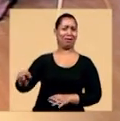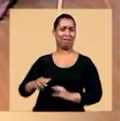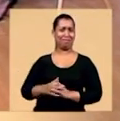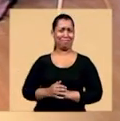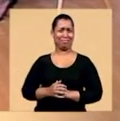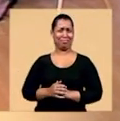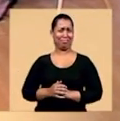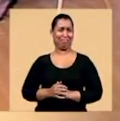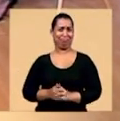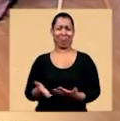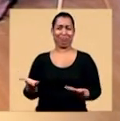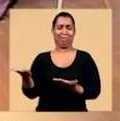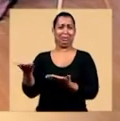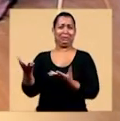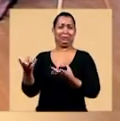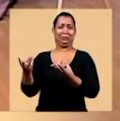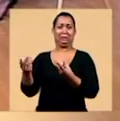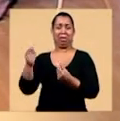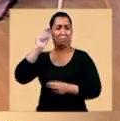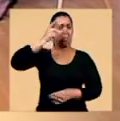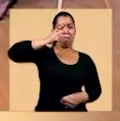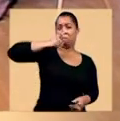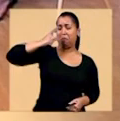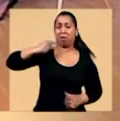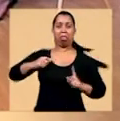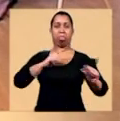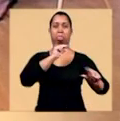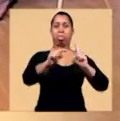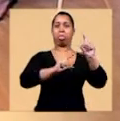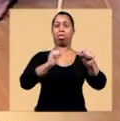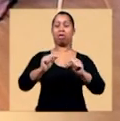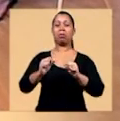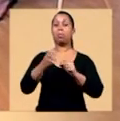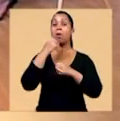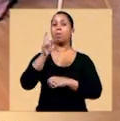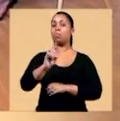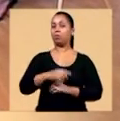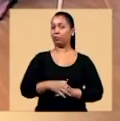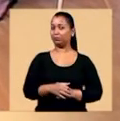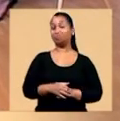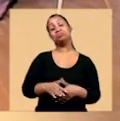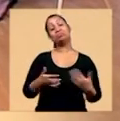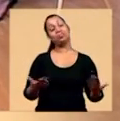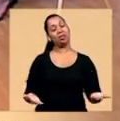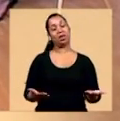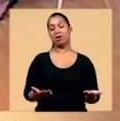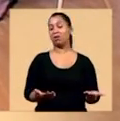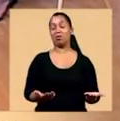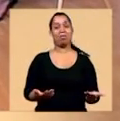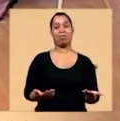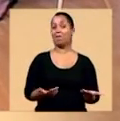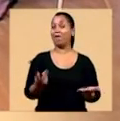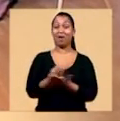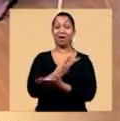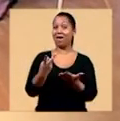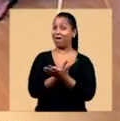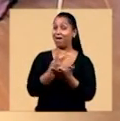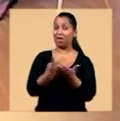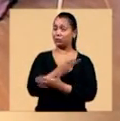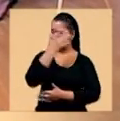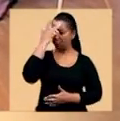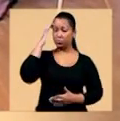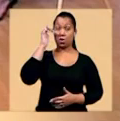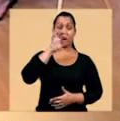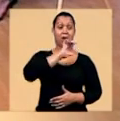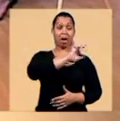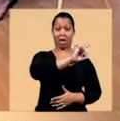Ele é bom para chefiar. Aí ele manda todo mundo correr, porque ele não é bom naquilo. Então está errado isso, não deve se fazer isso nas empresas. E